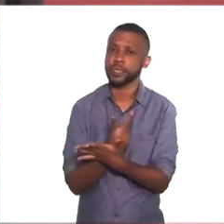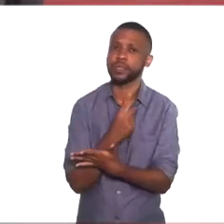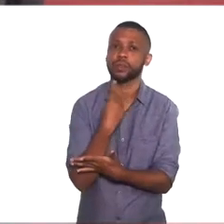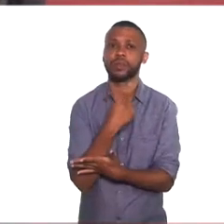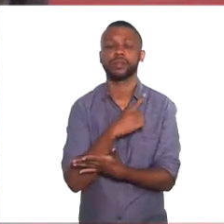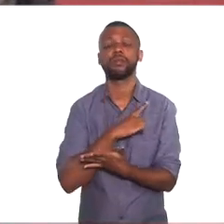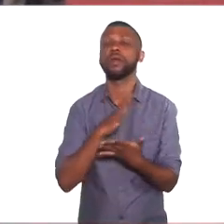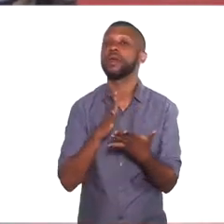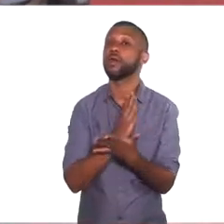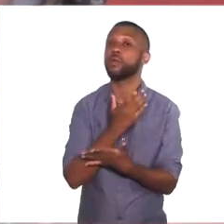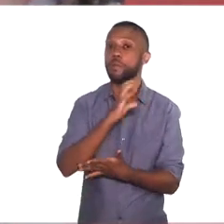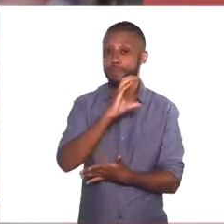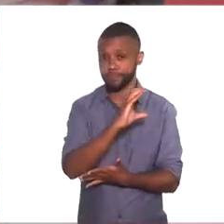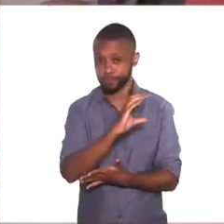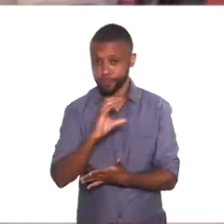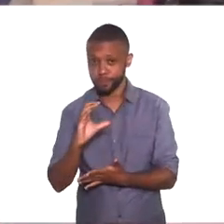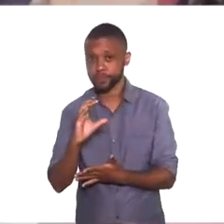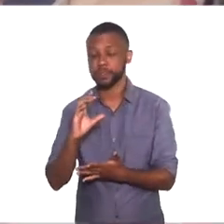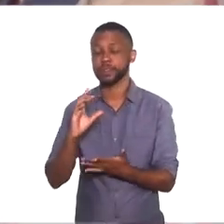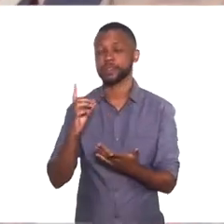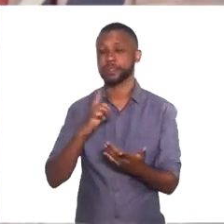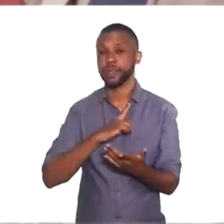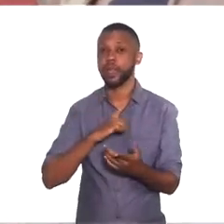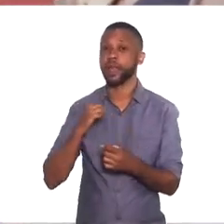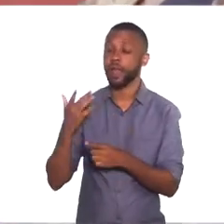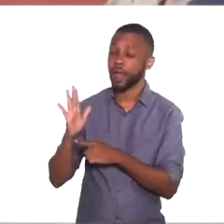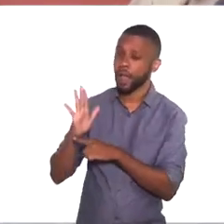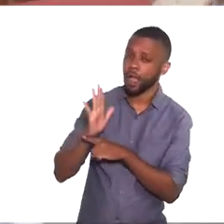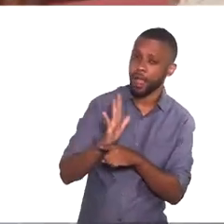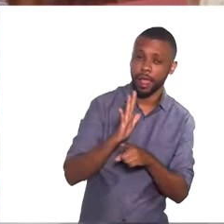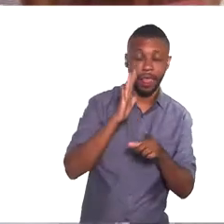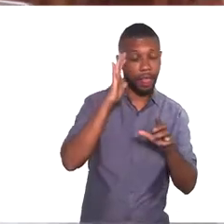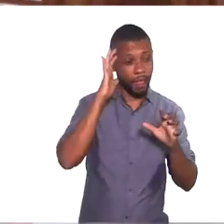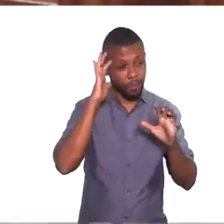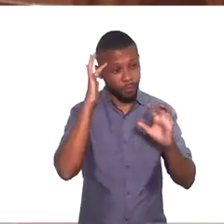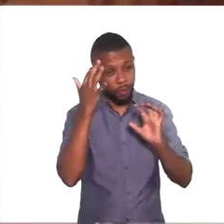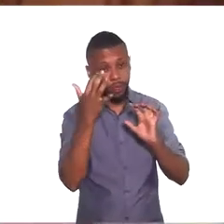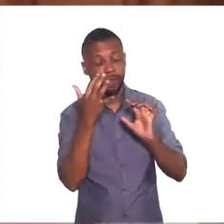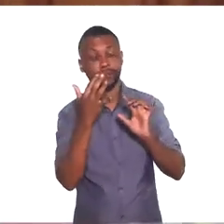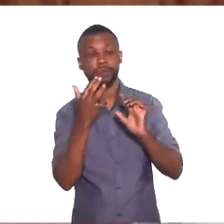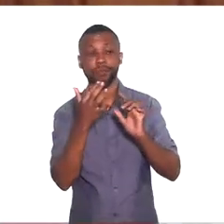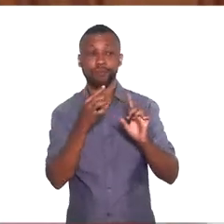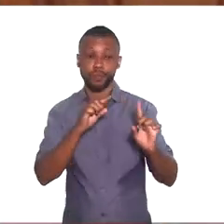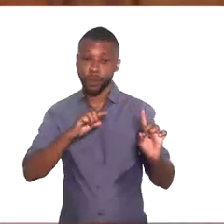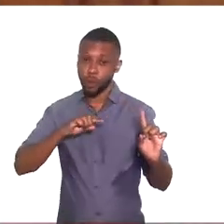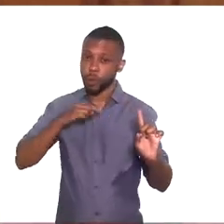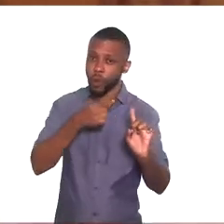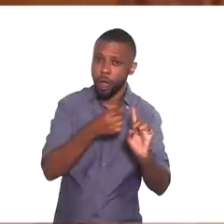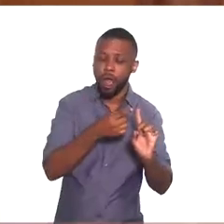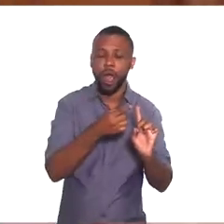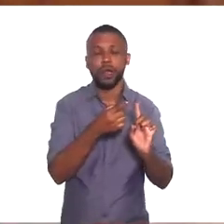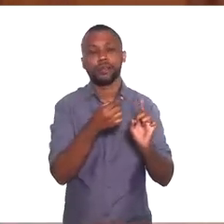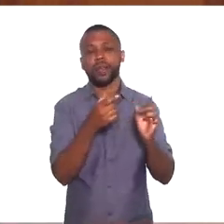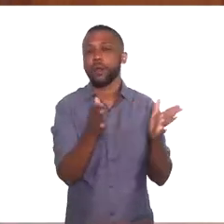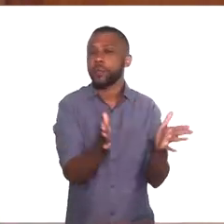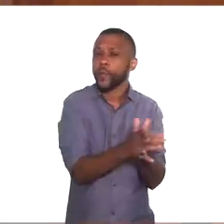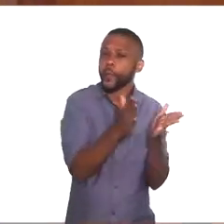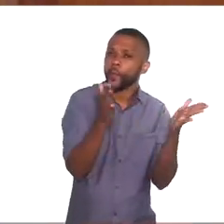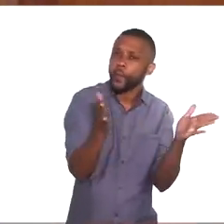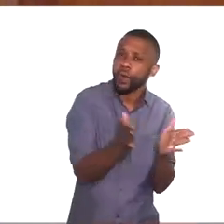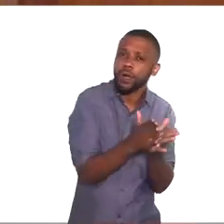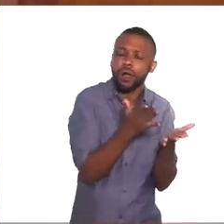acontecem Aqui nós temos bons paróquias que além de resolver a questão que tem esse ao seu lado